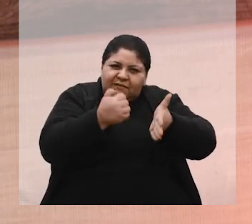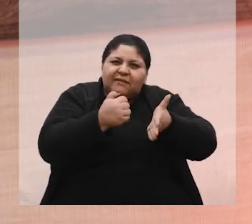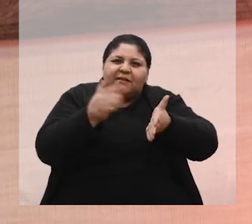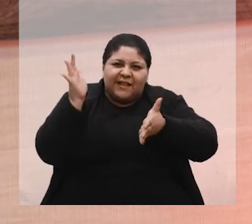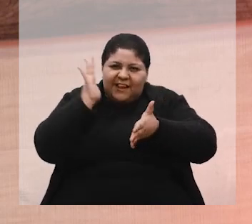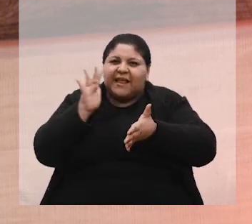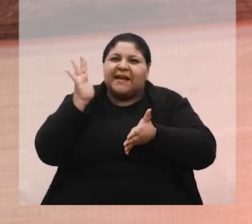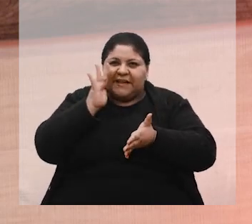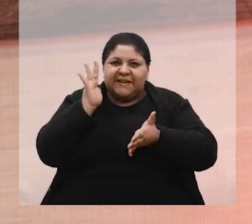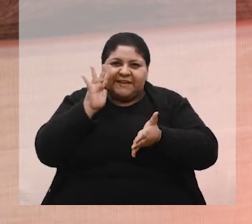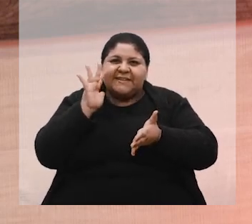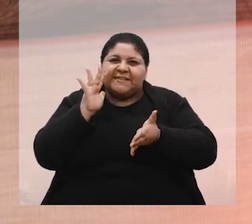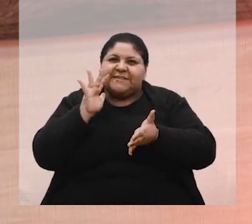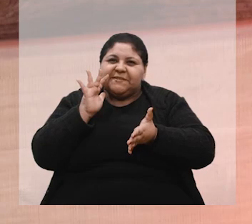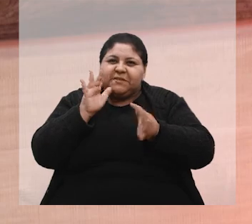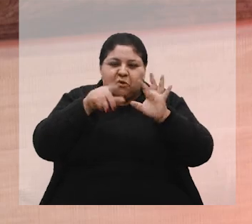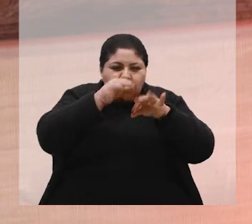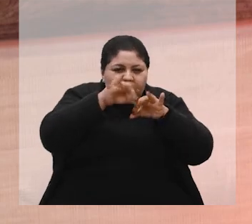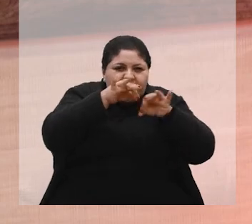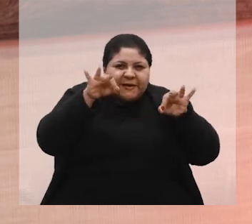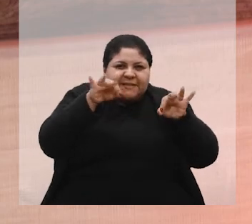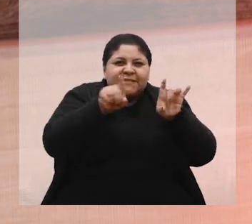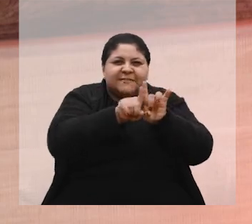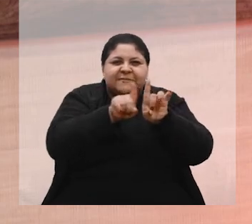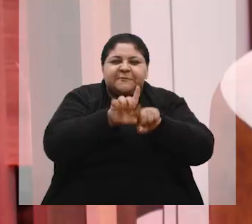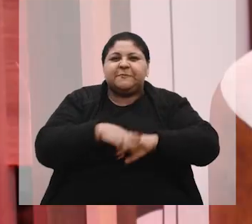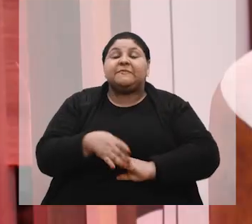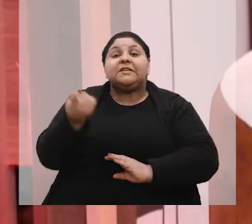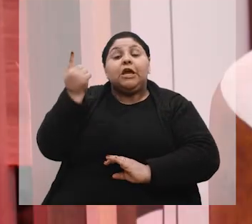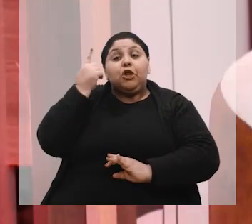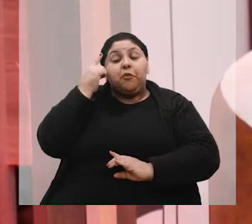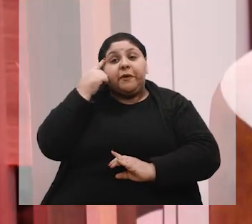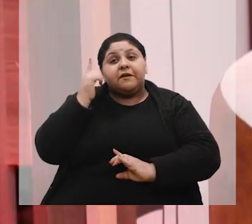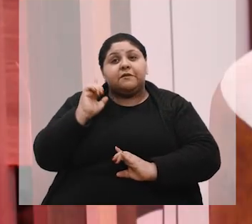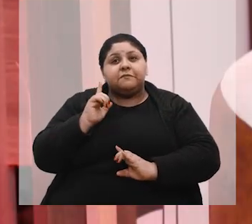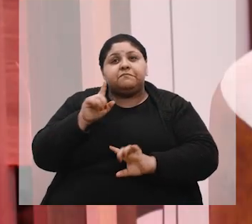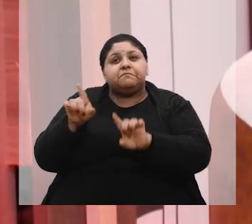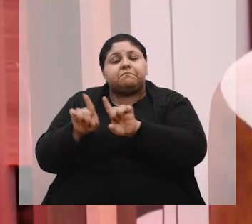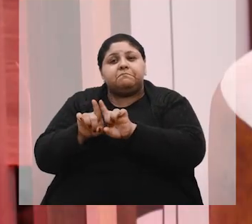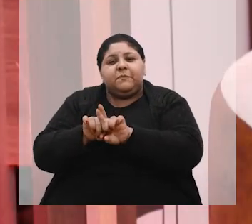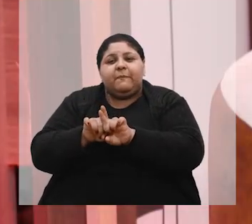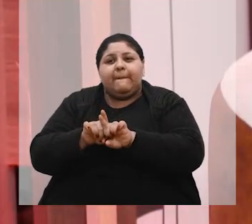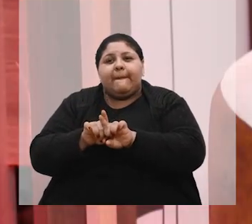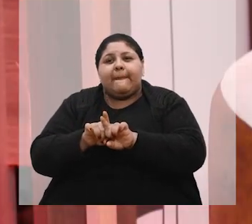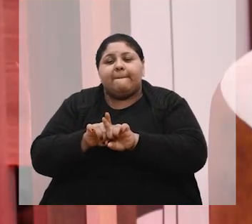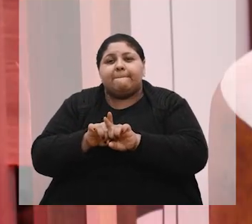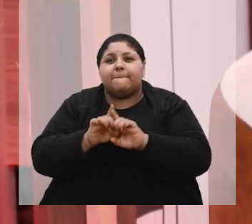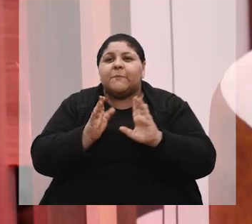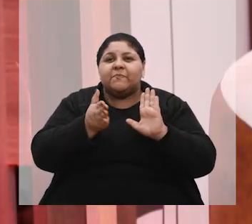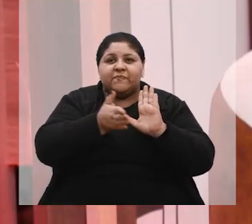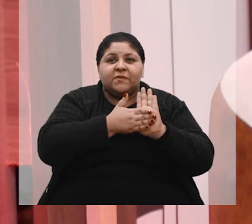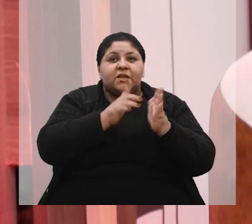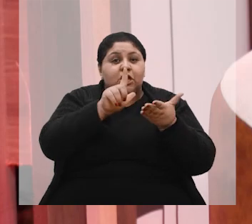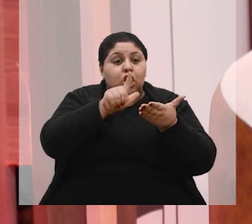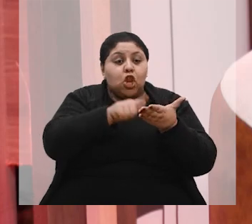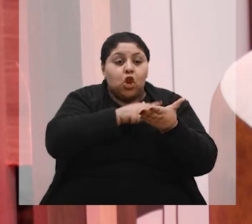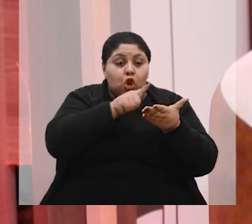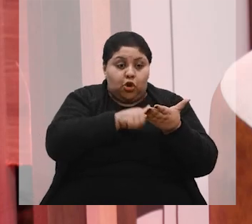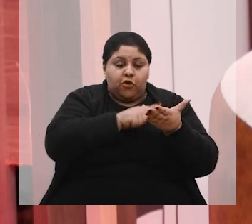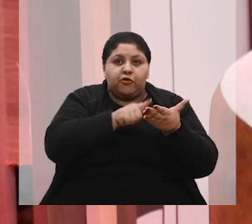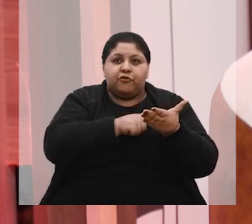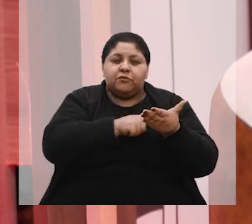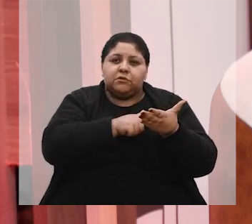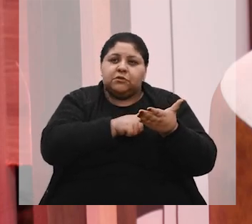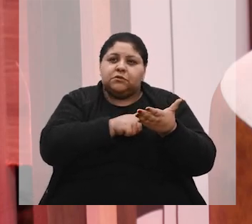muito bacana. Com o barbantezinho e tal. Né? E tu pensar que também é uma proposta, o livro cartoneiro, ele